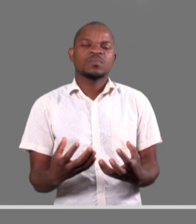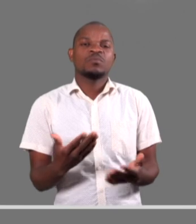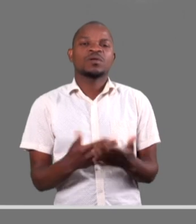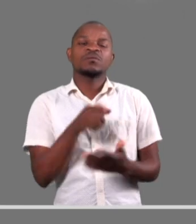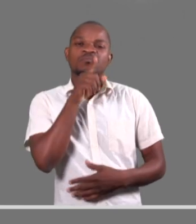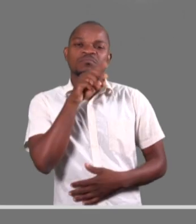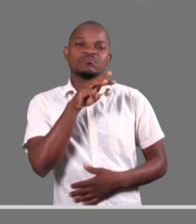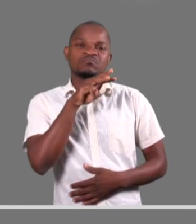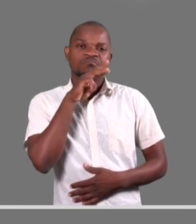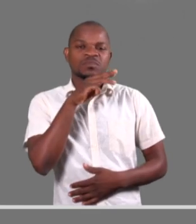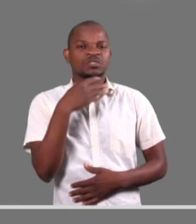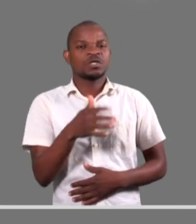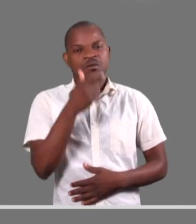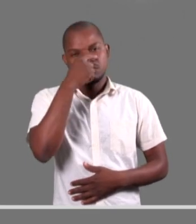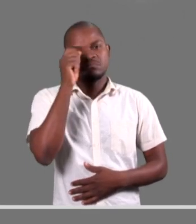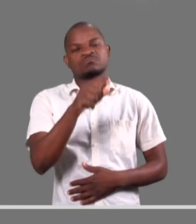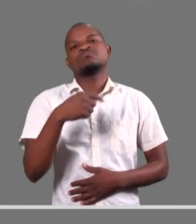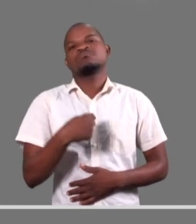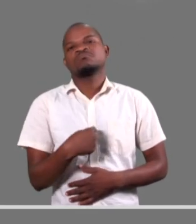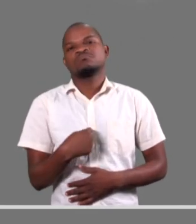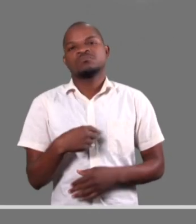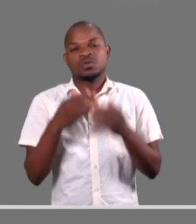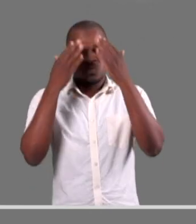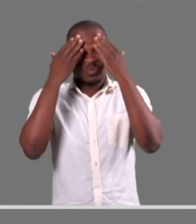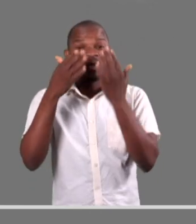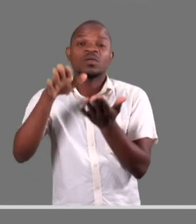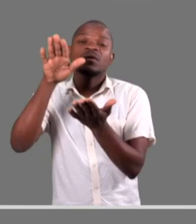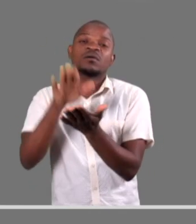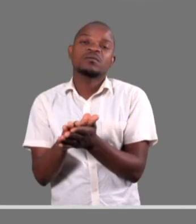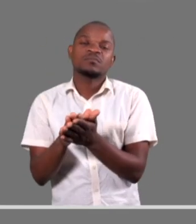Mãe abandonou, pai também não sei se está onde.